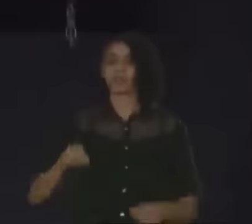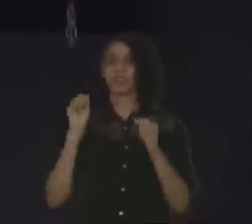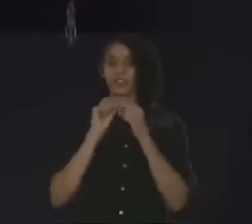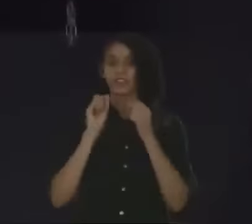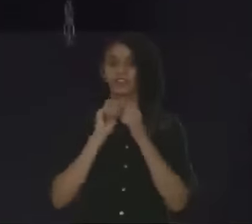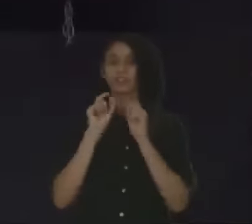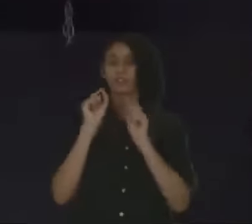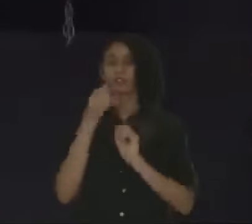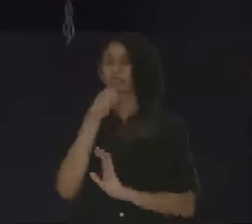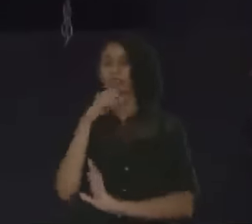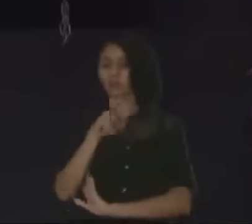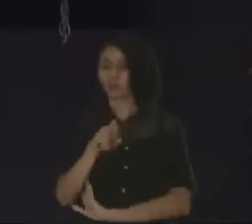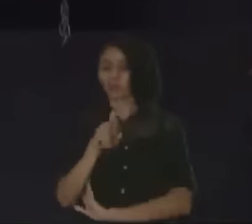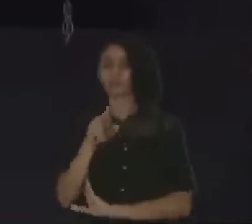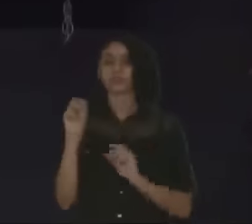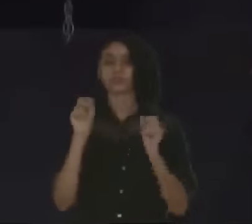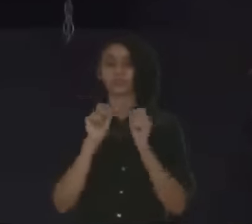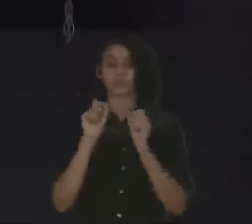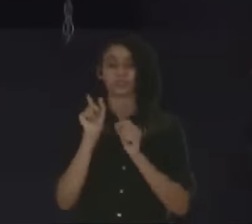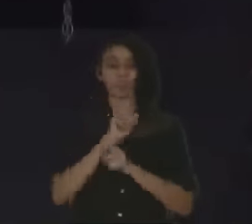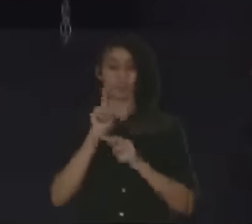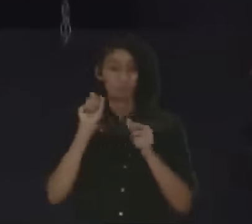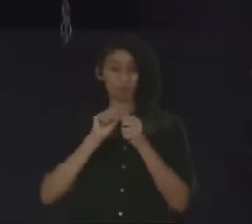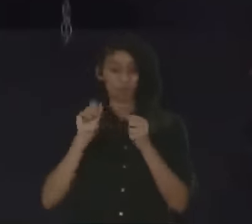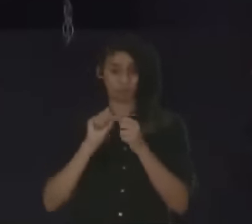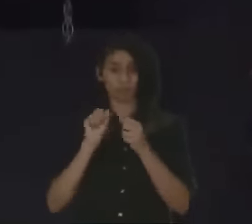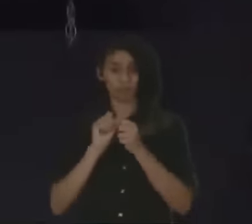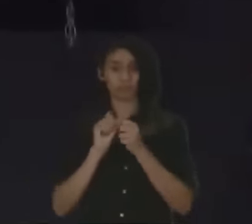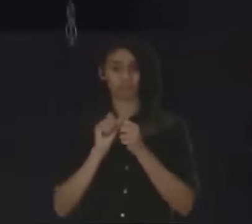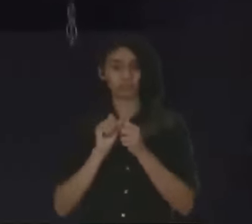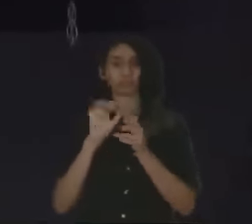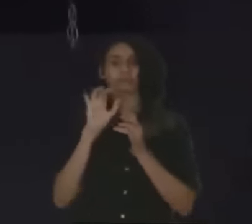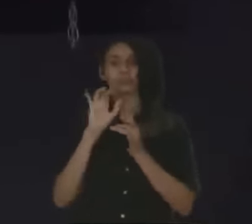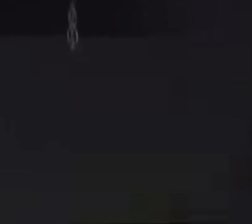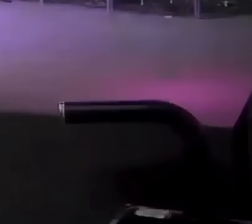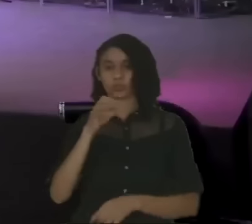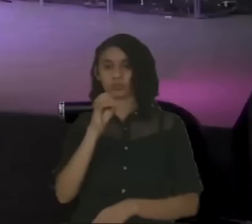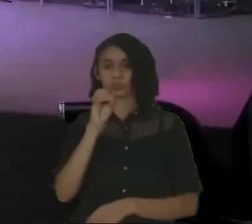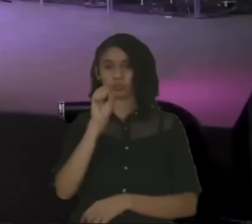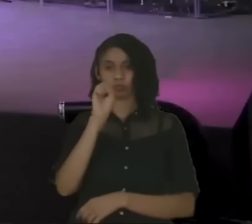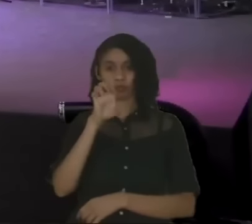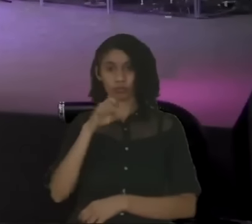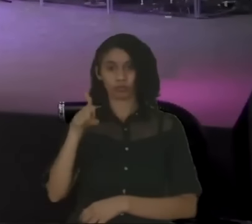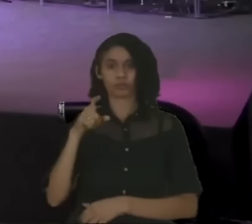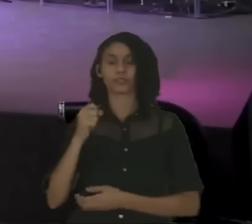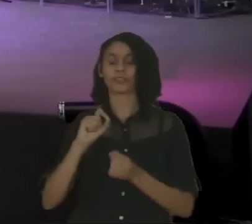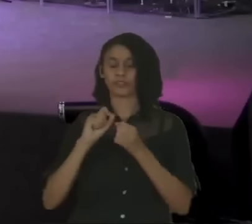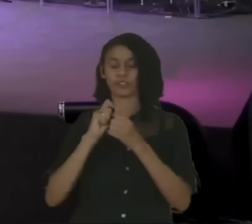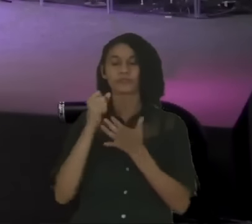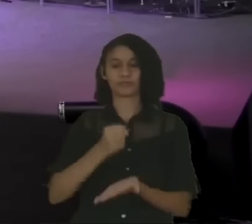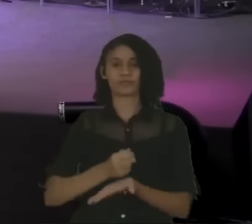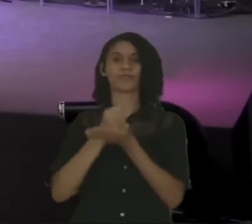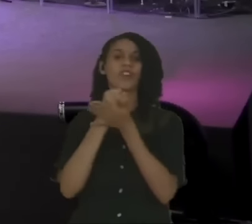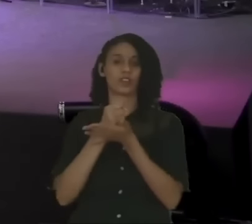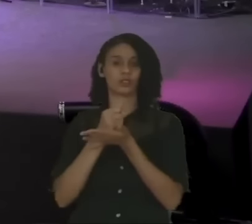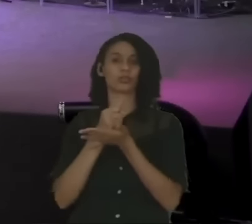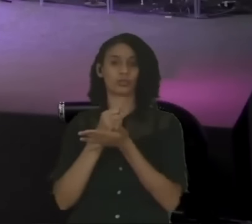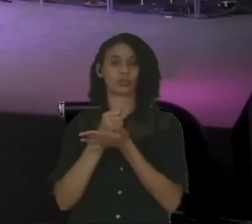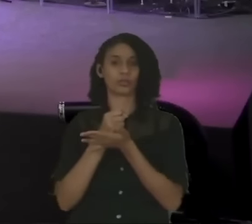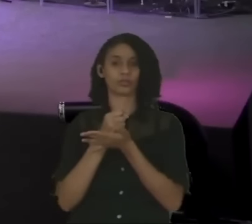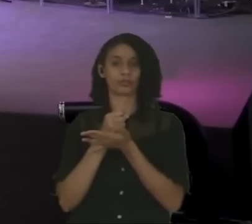o que é isso senso de destino de propósito permanecer com tendo em mente algo maior